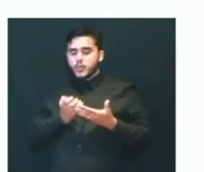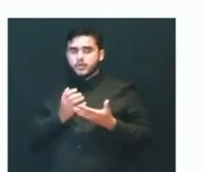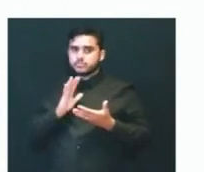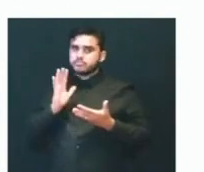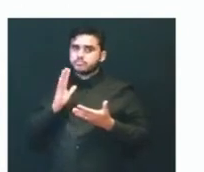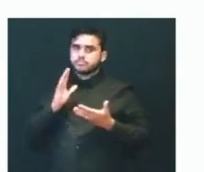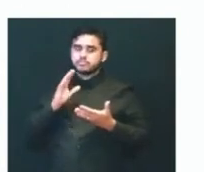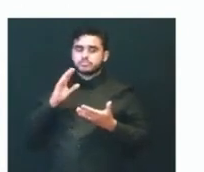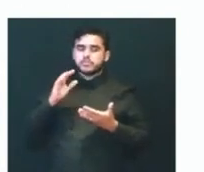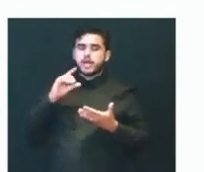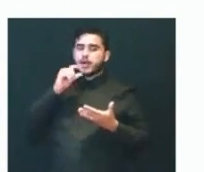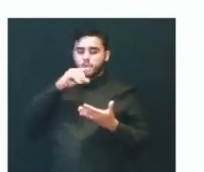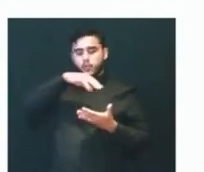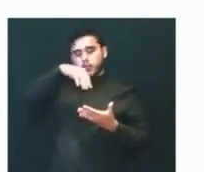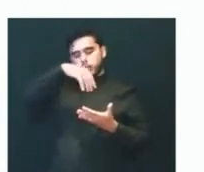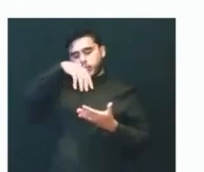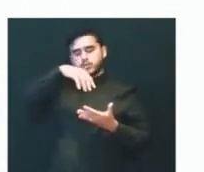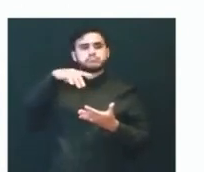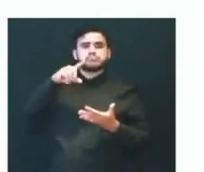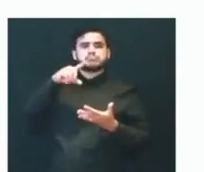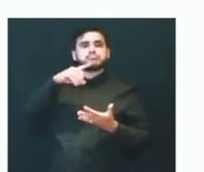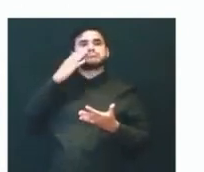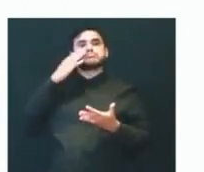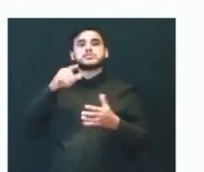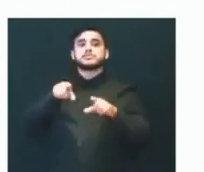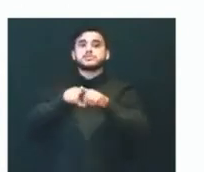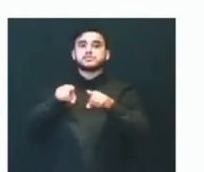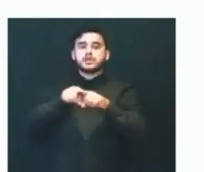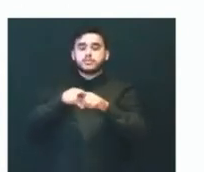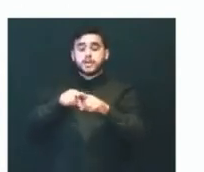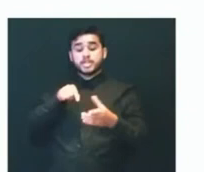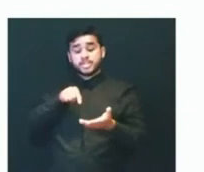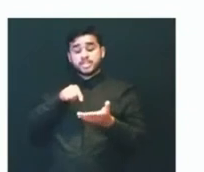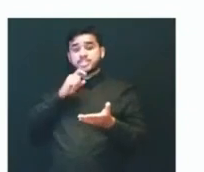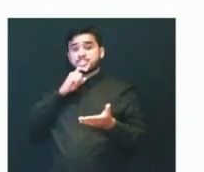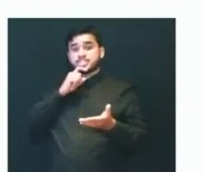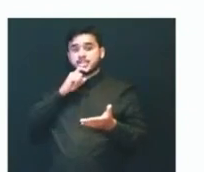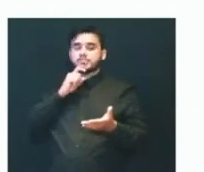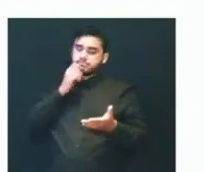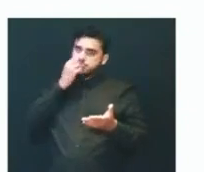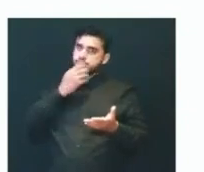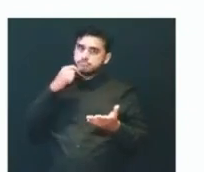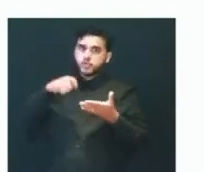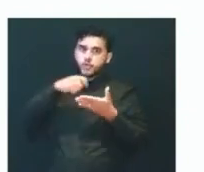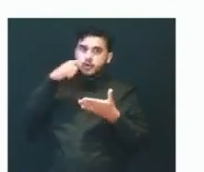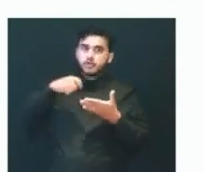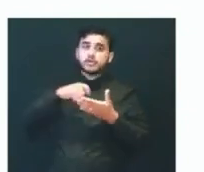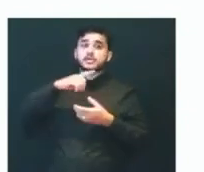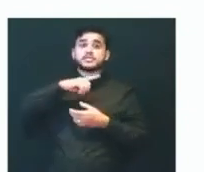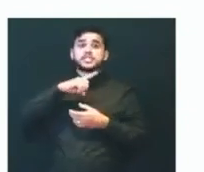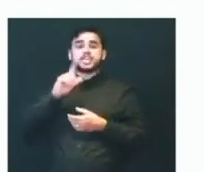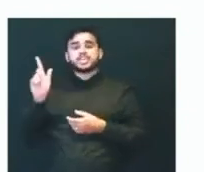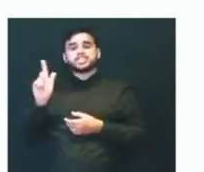um alimento que ele tem um poder muito forte de ser anti-inflamatório e antináuseas, que é o gengibre.